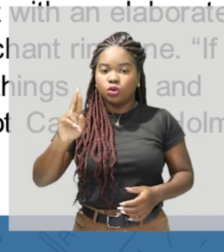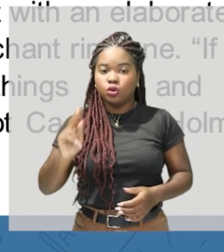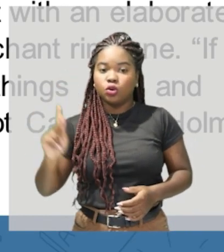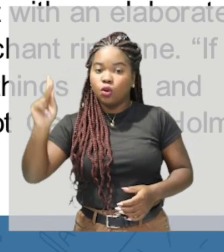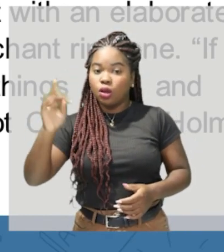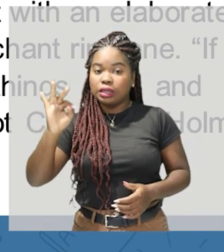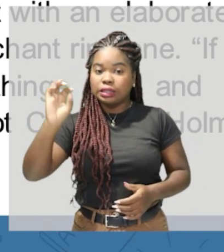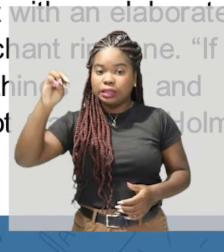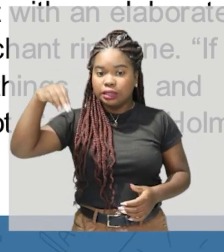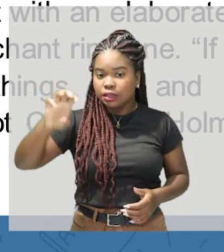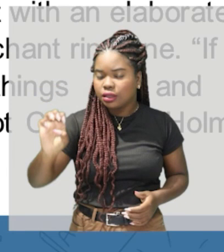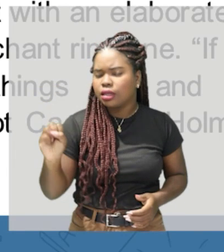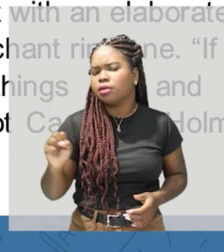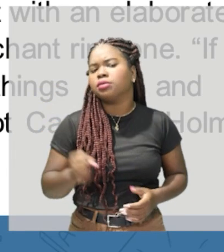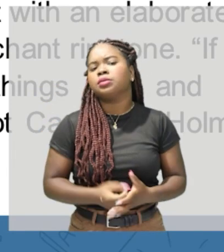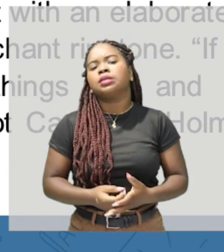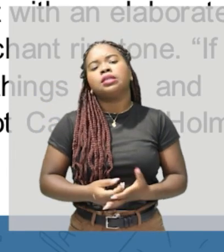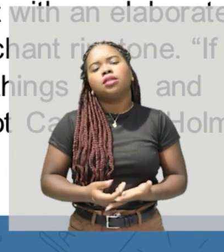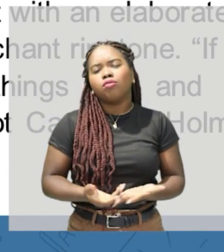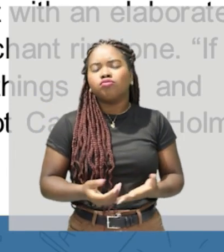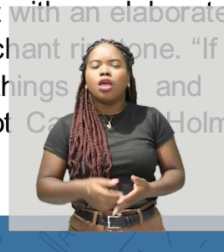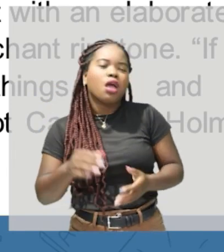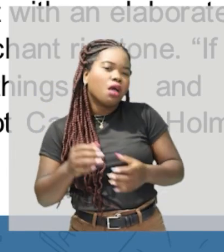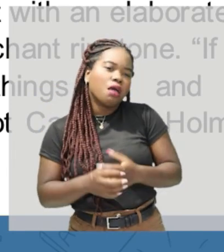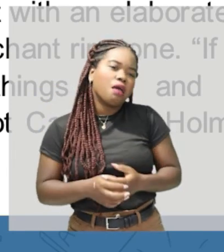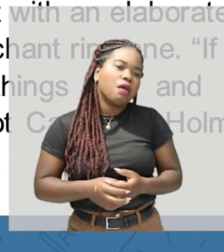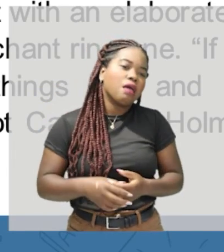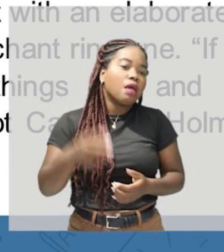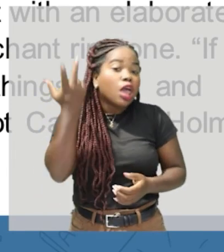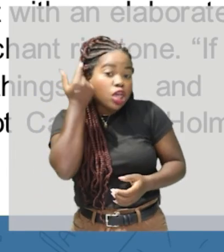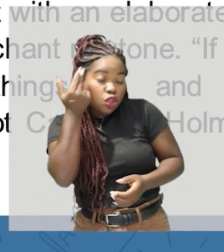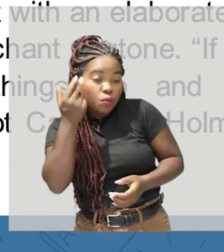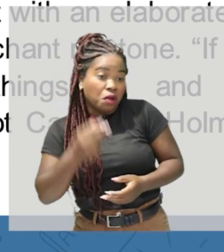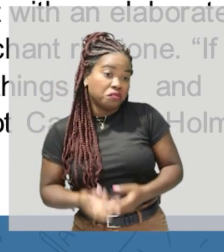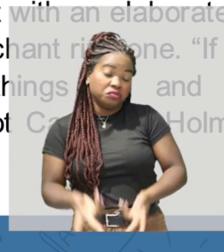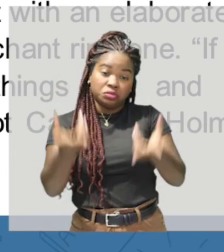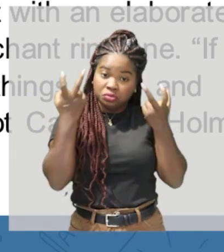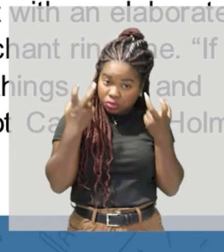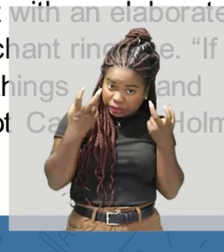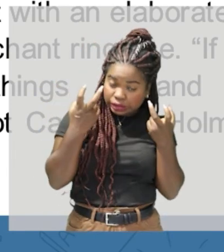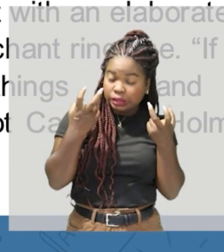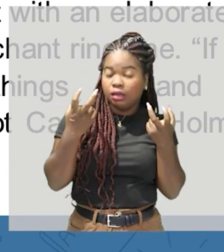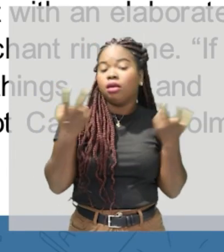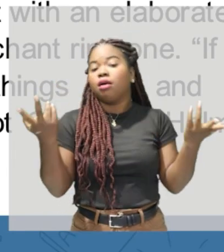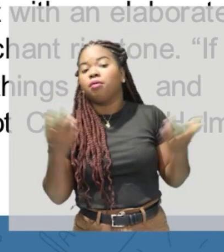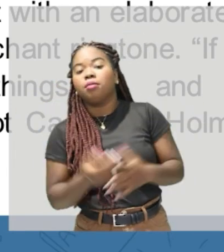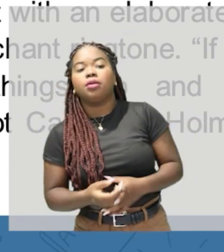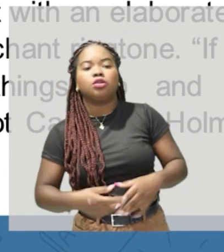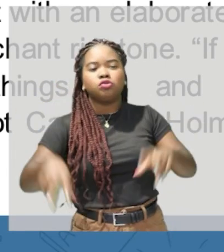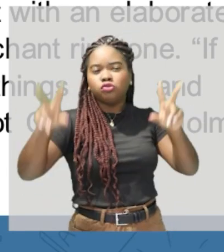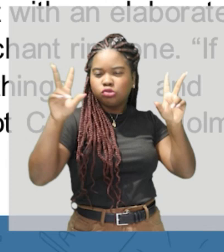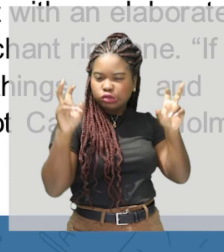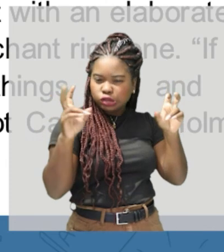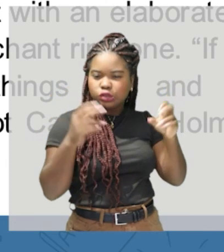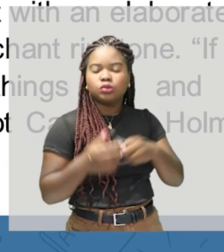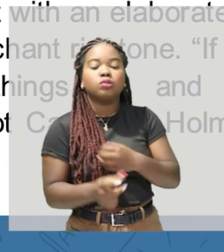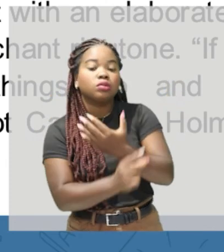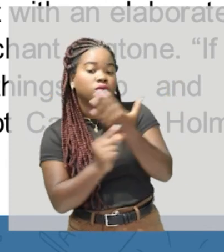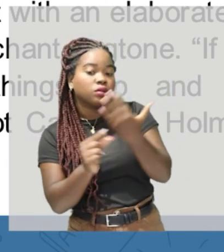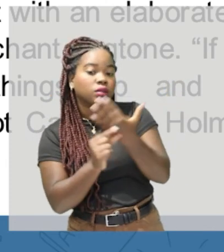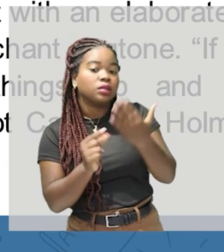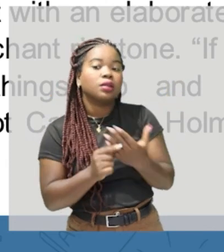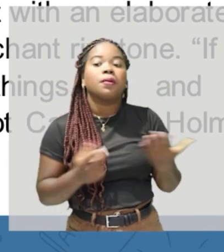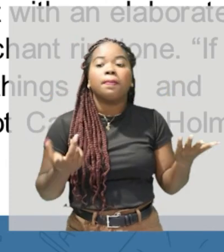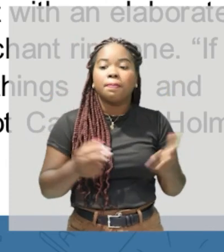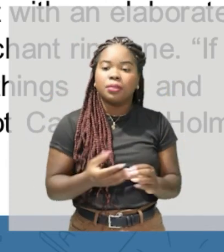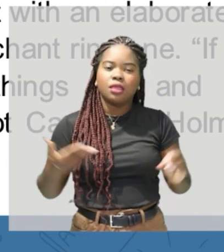o título e vai aparecer uma referência, por exemplo, de onde o texto veio, quem escreveu, quem é